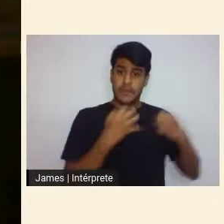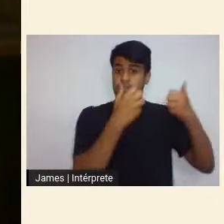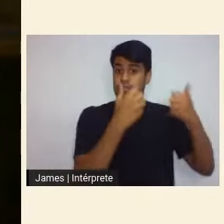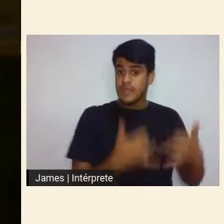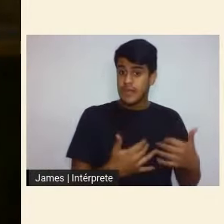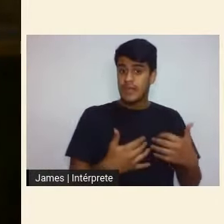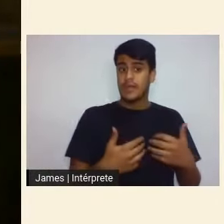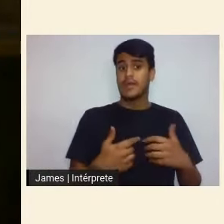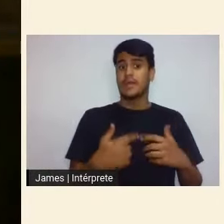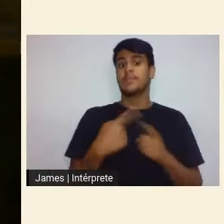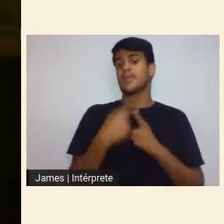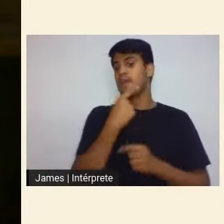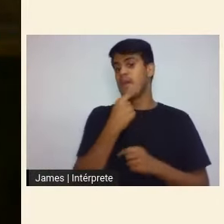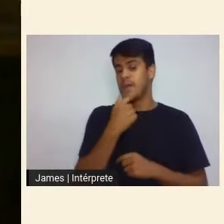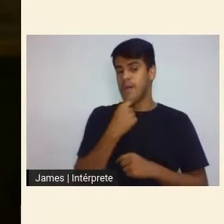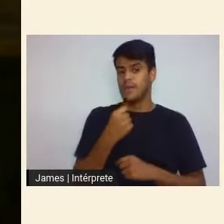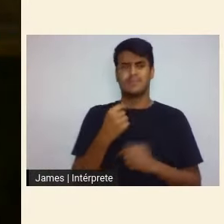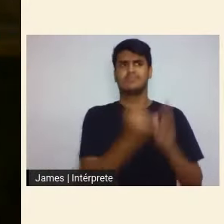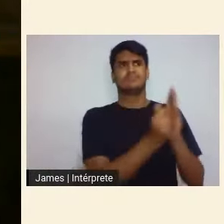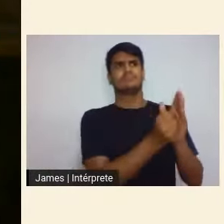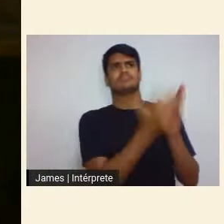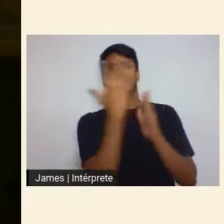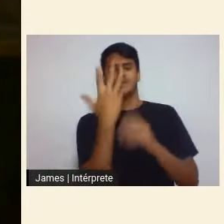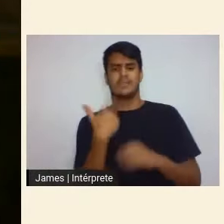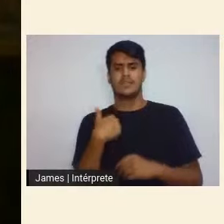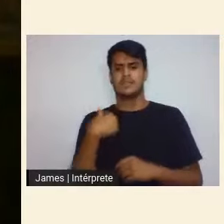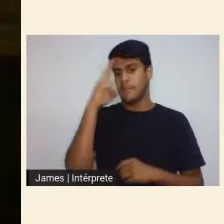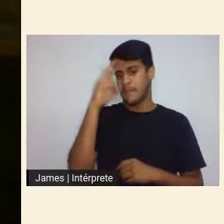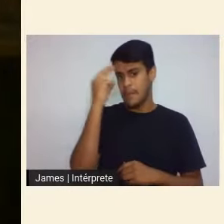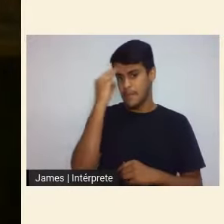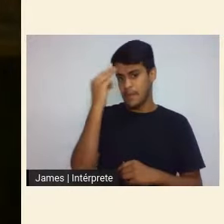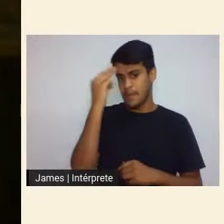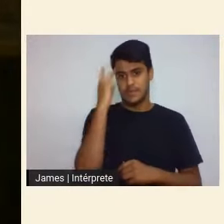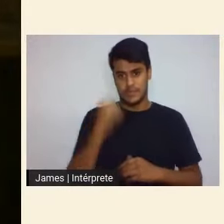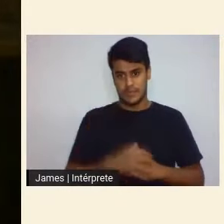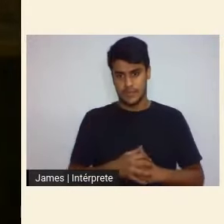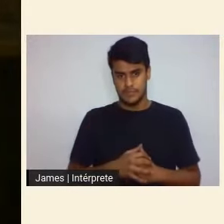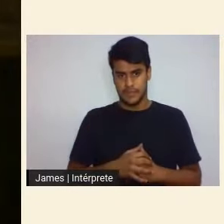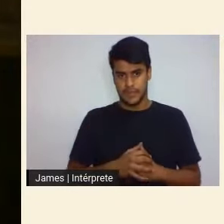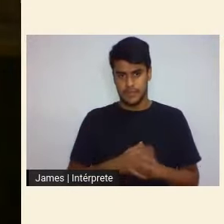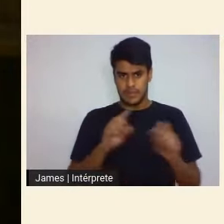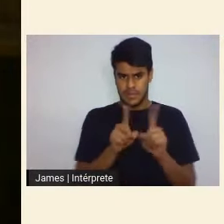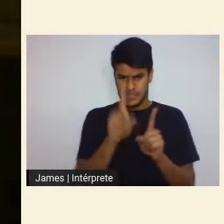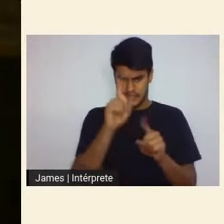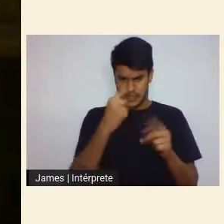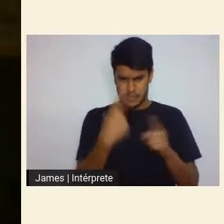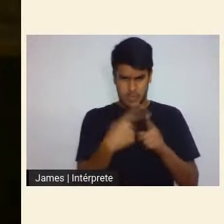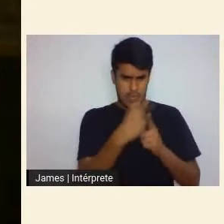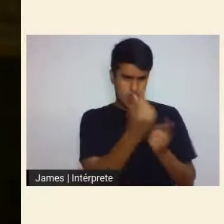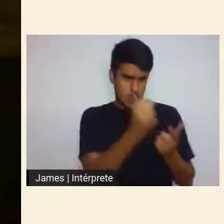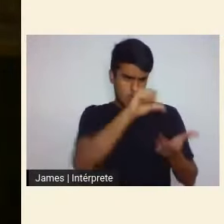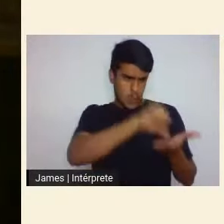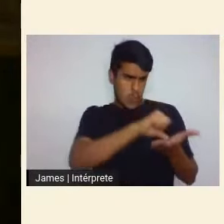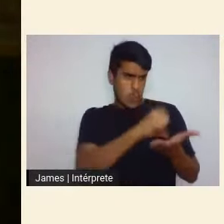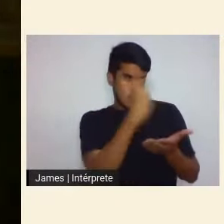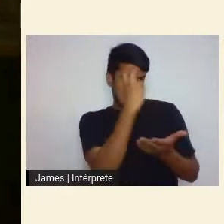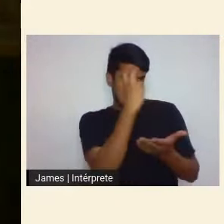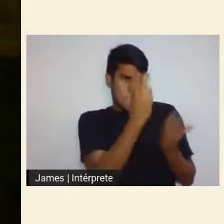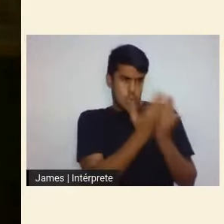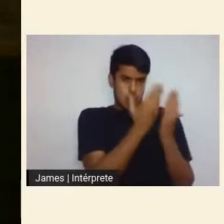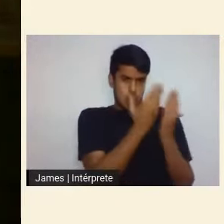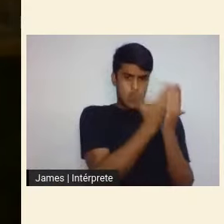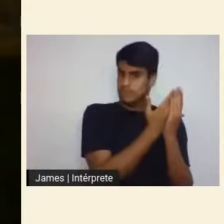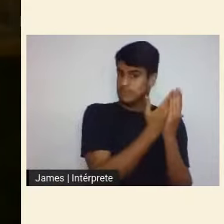vasta historiografia e eloquente memória. Não exatamente como um centro intelectual de vanguarda, mas apenas e